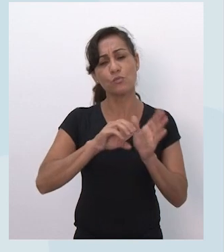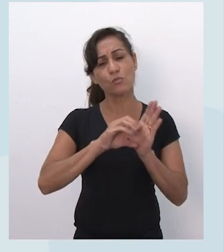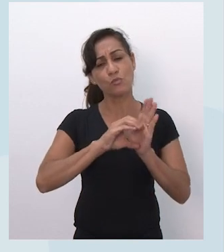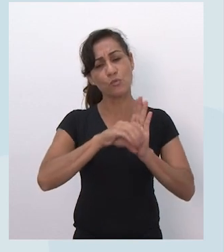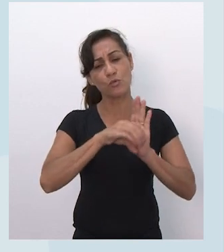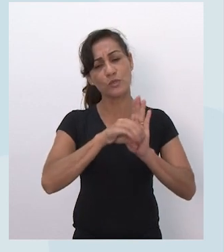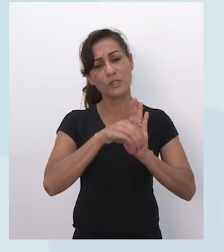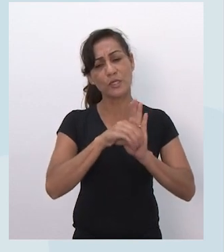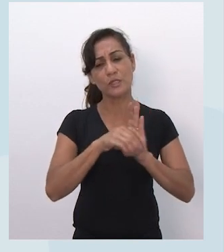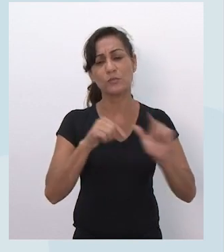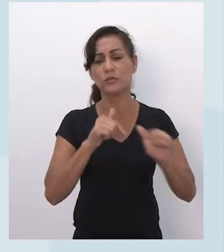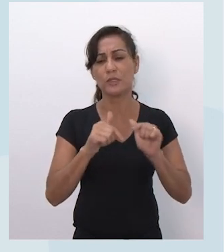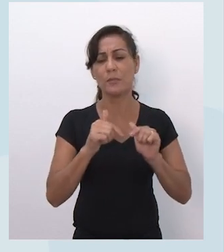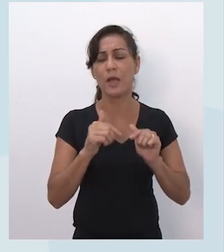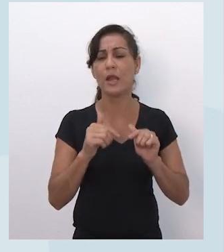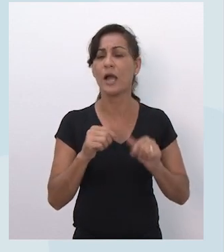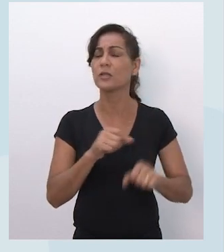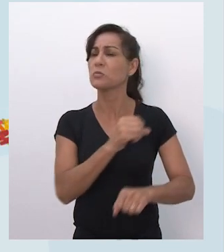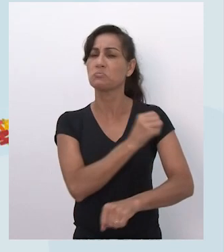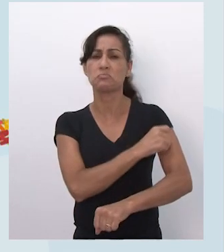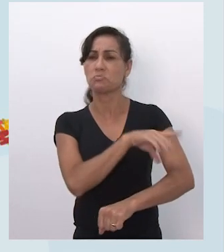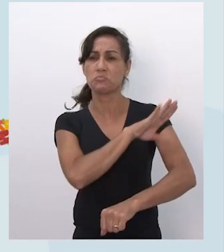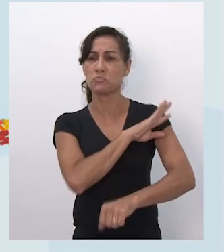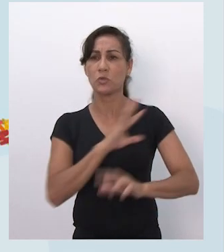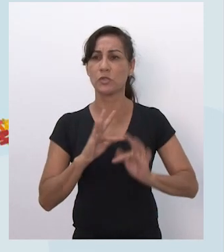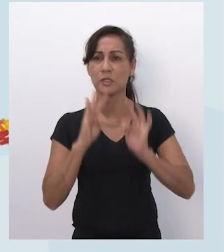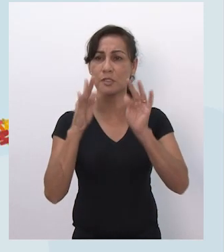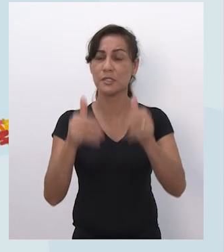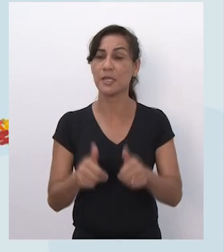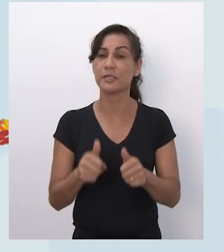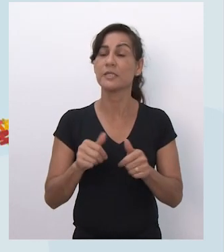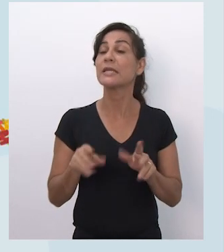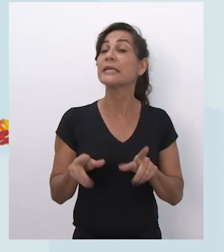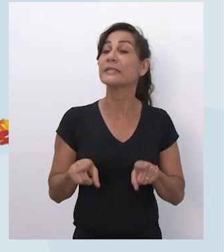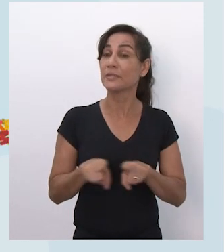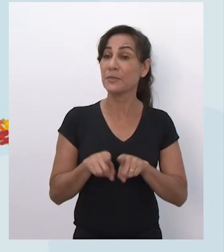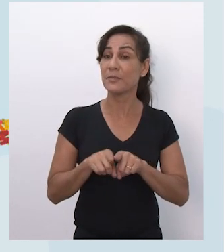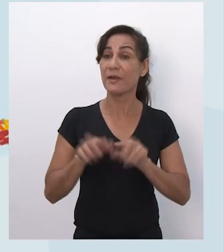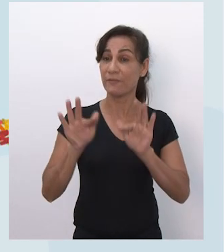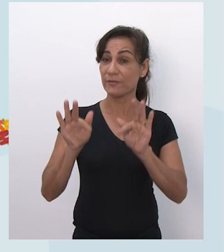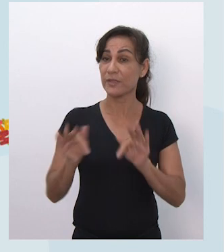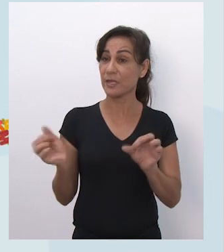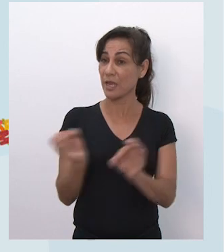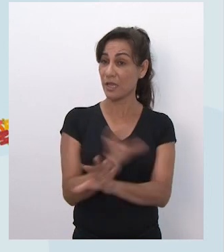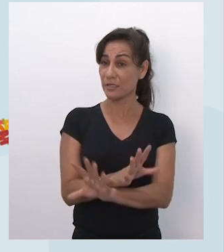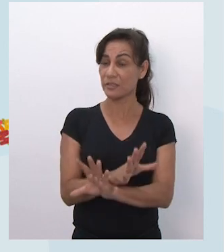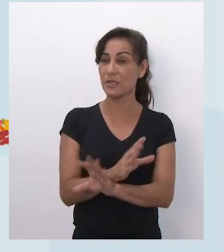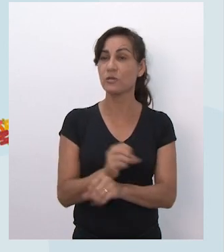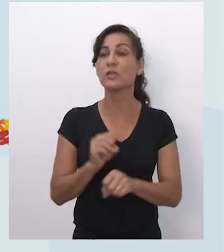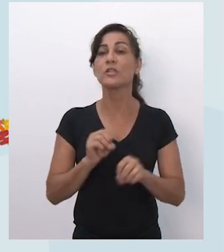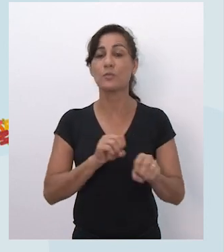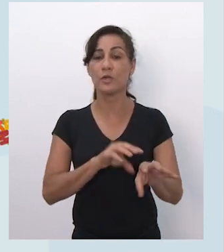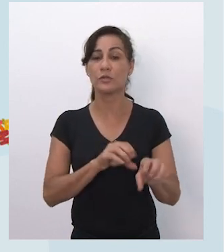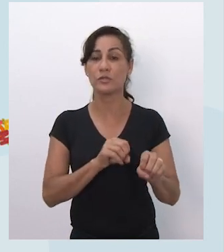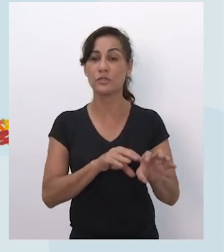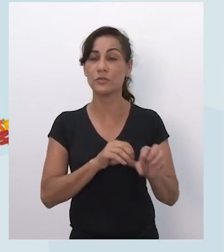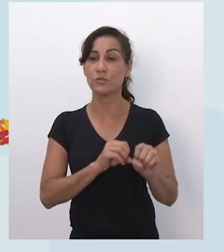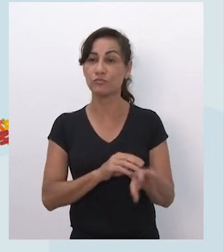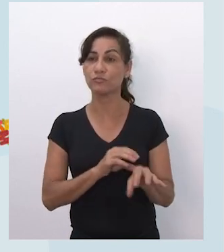aí em todas as séries, certo? E, para finalizar, nós temos aí o conceito da educação